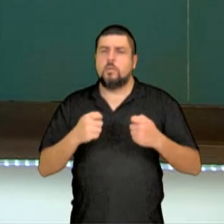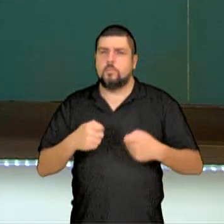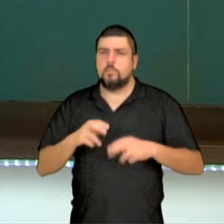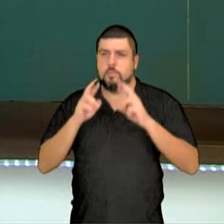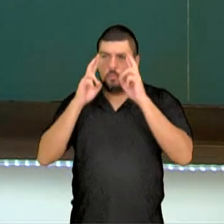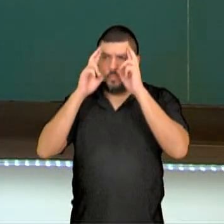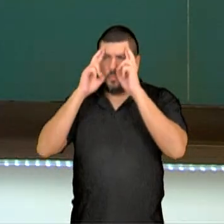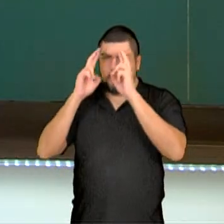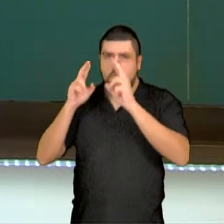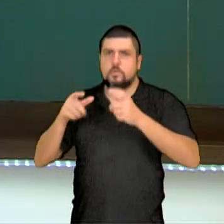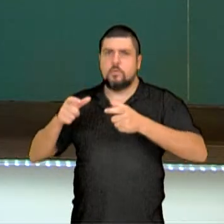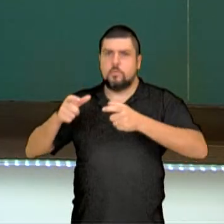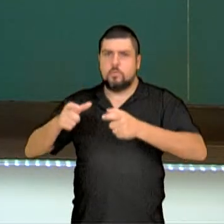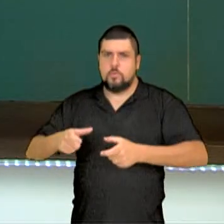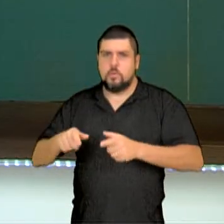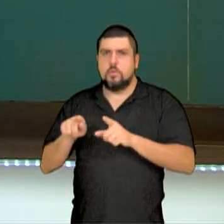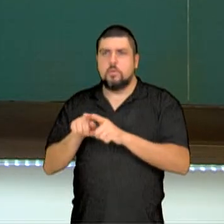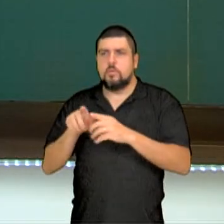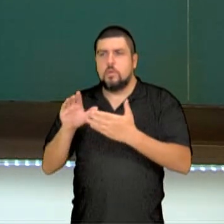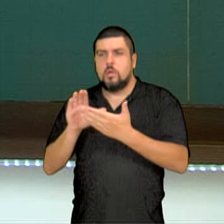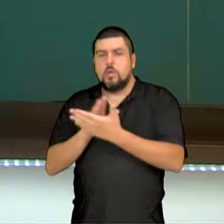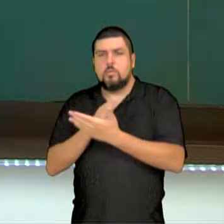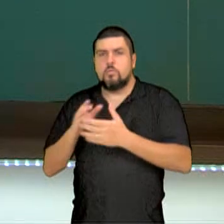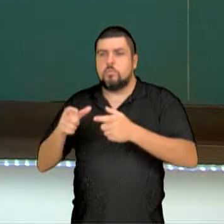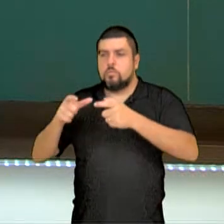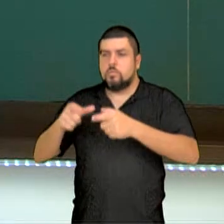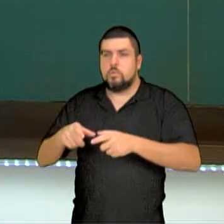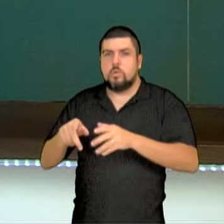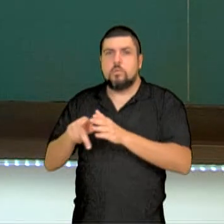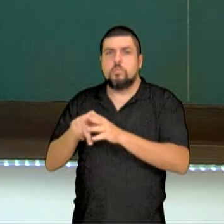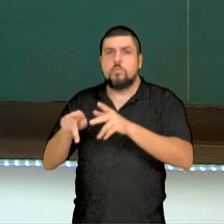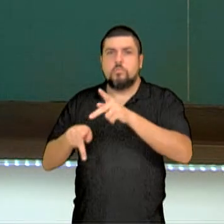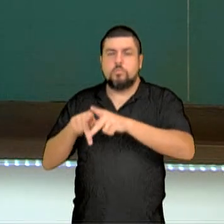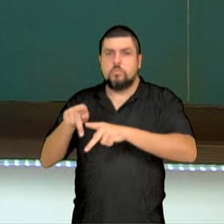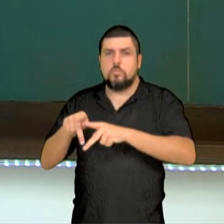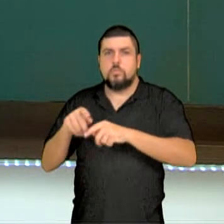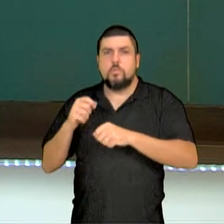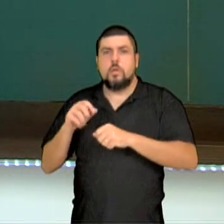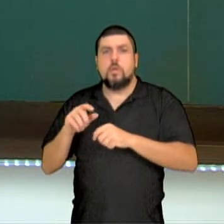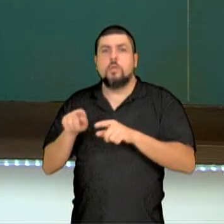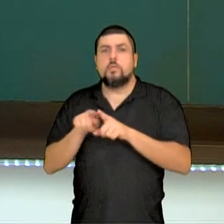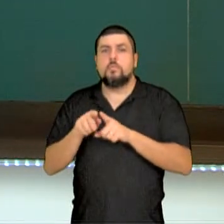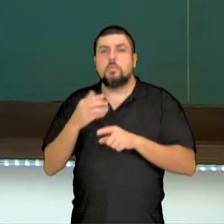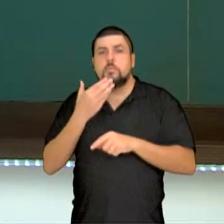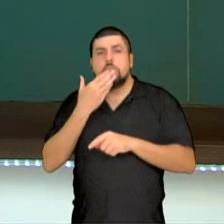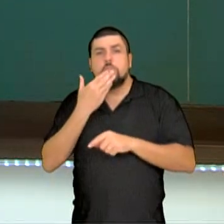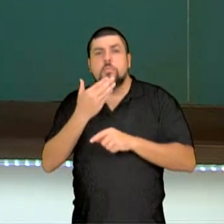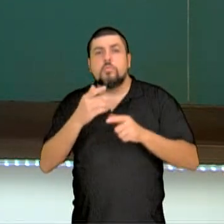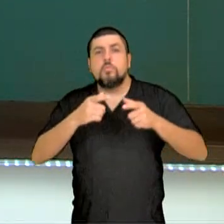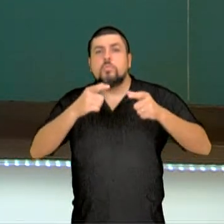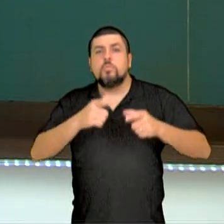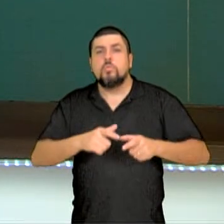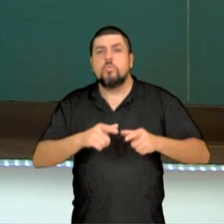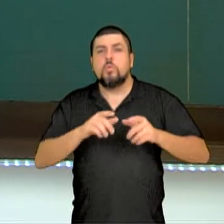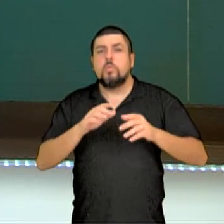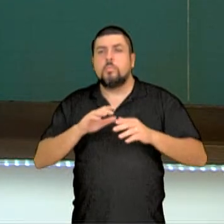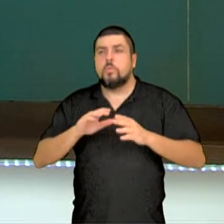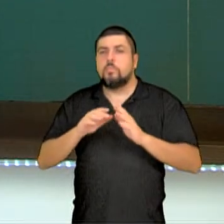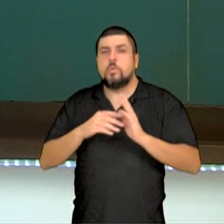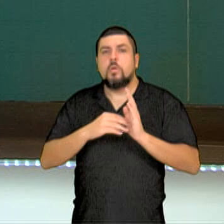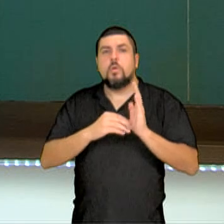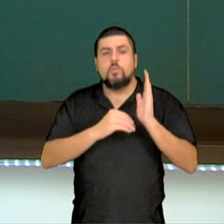os locais, os patrimônios públicos. Às vezes você consegue um muro para fazer o seu grafite, então isso é bem importante, para não fugir